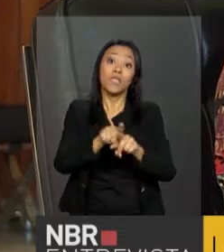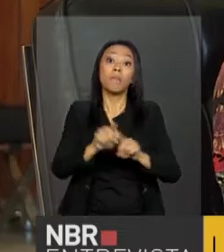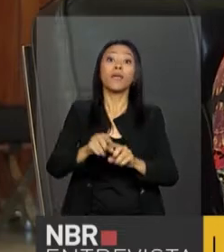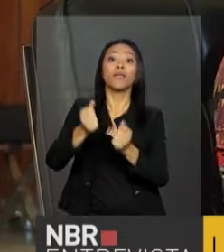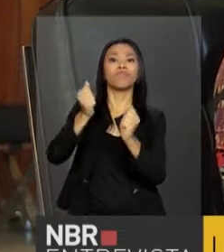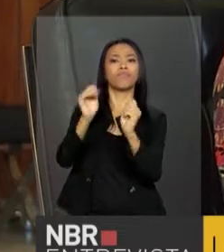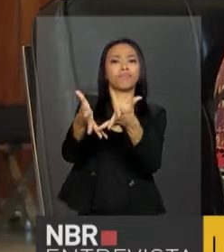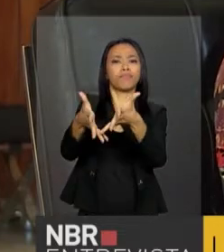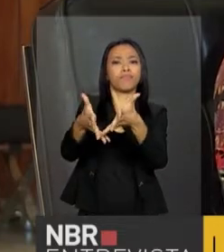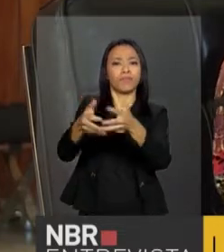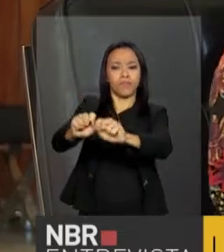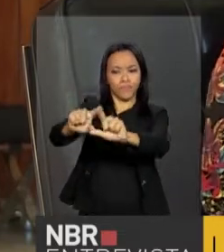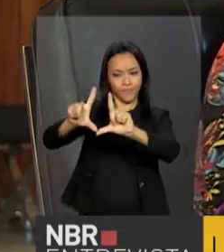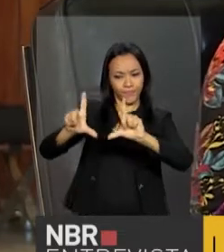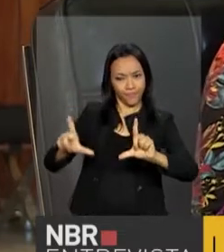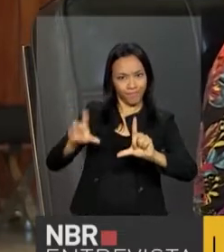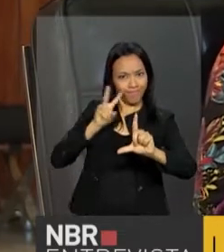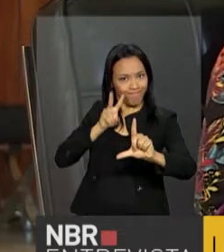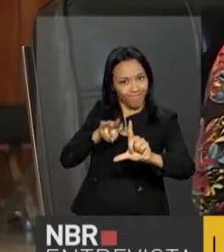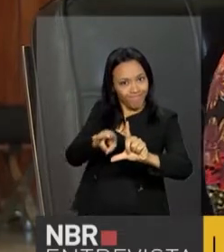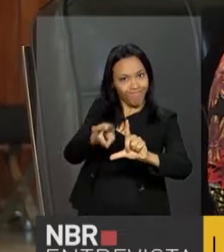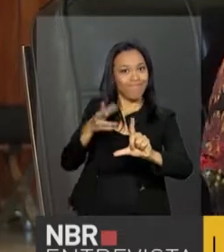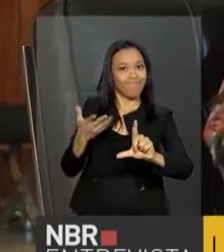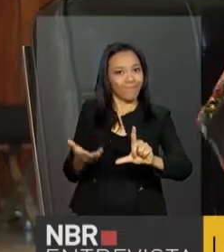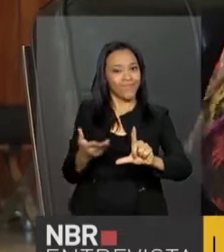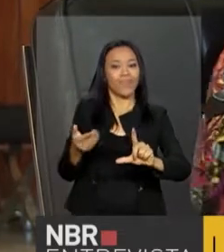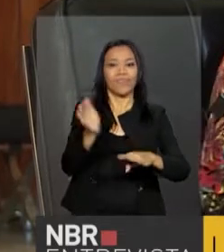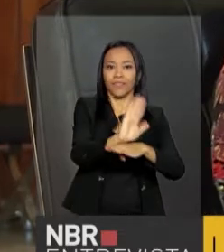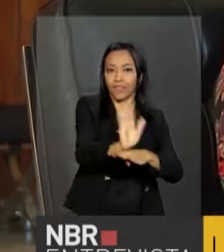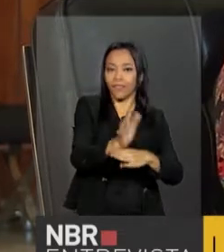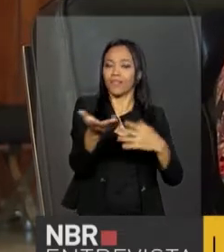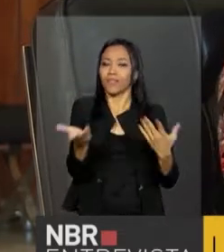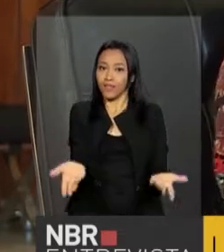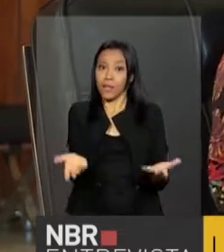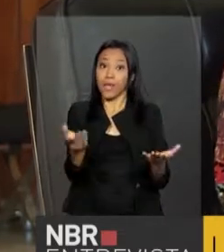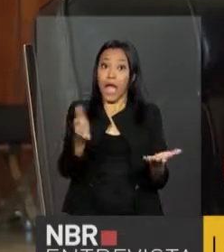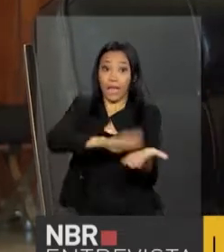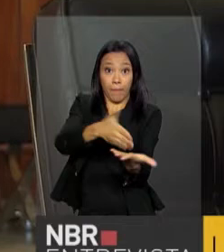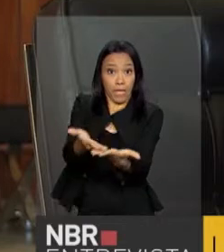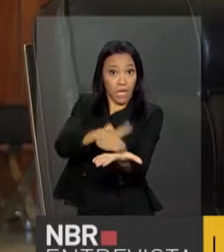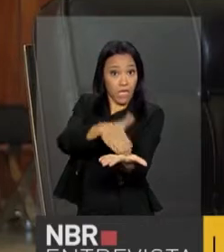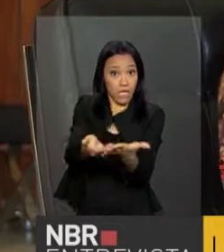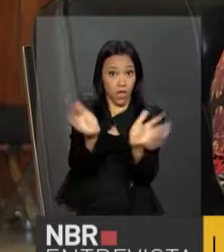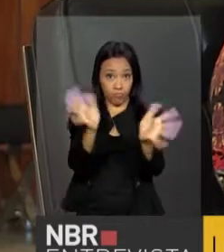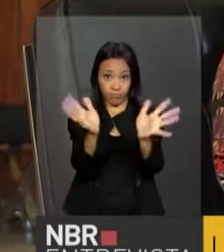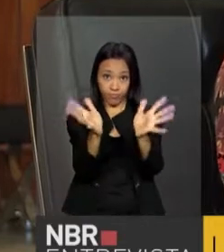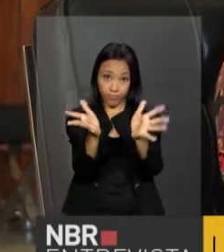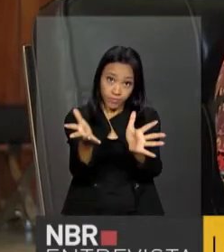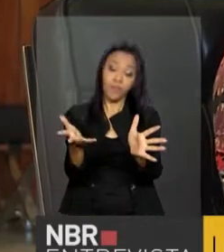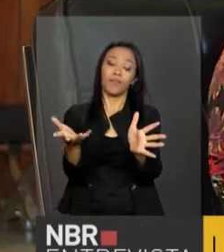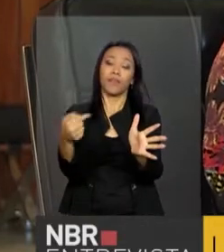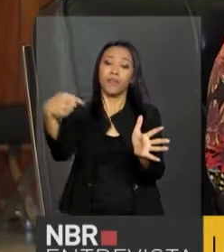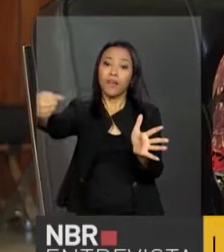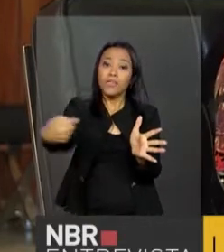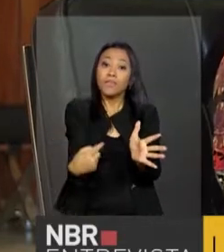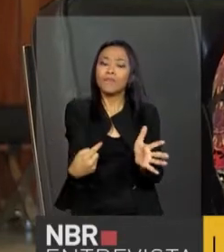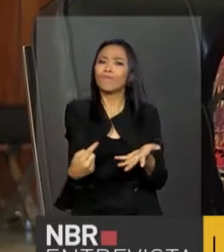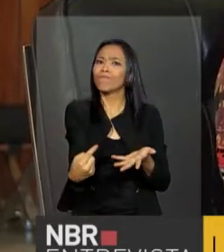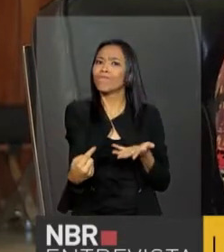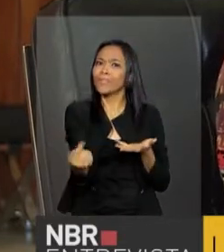libras, no caso da TV e do cinema, mas a interpretação em libras, seja